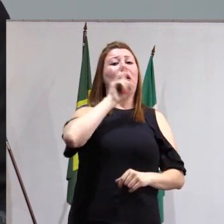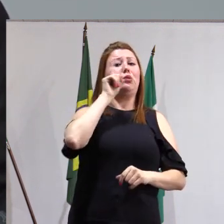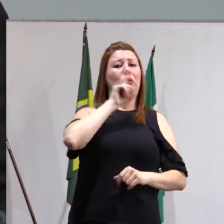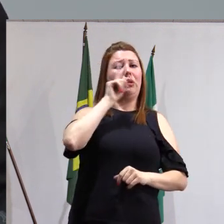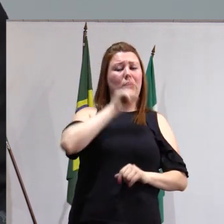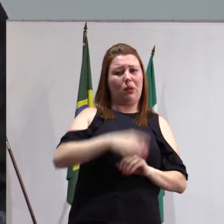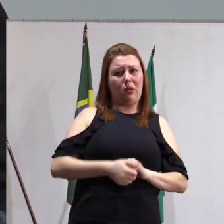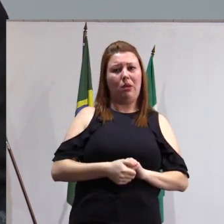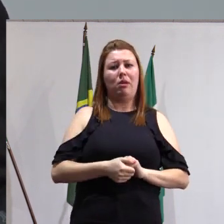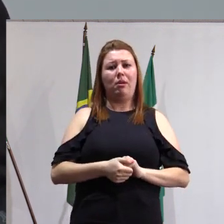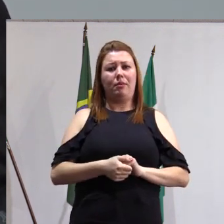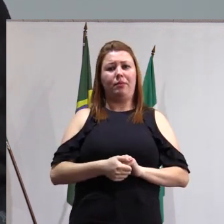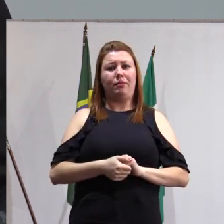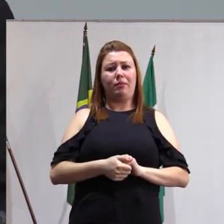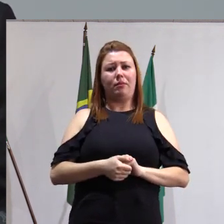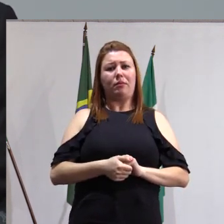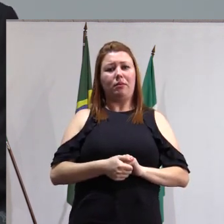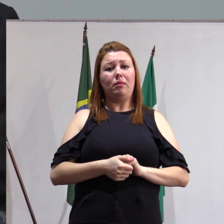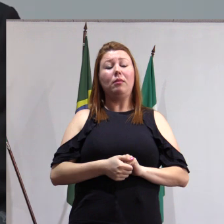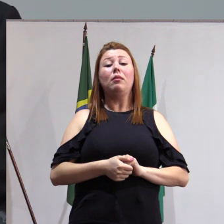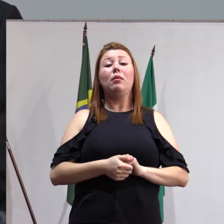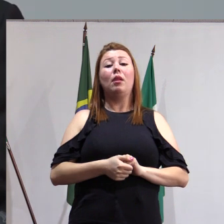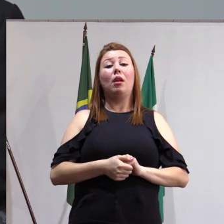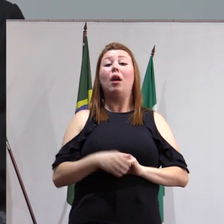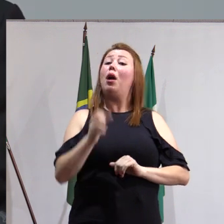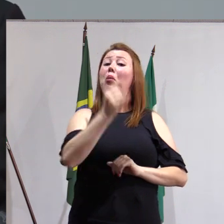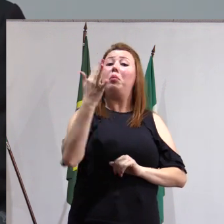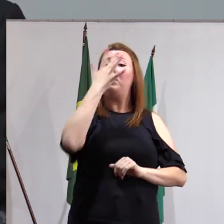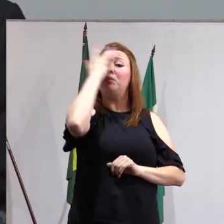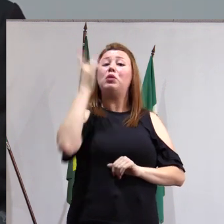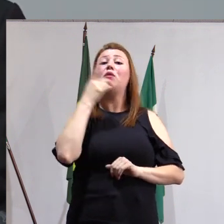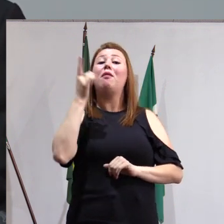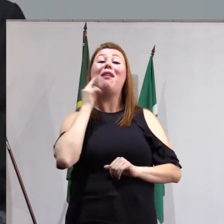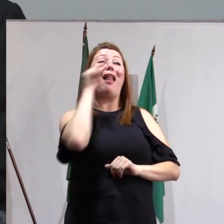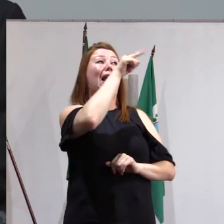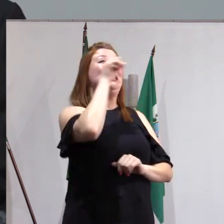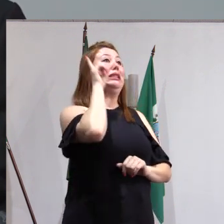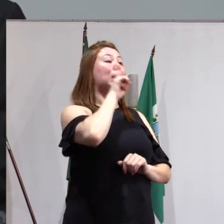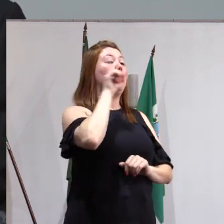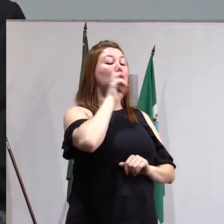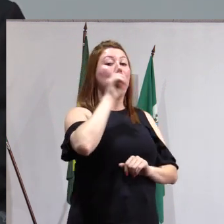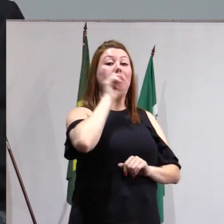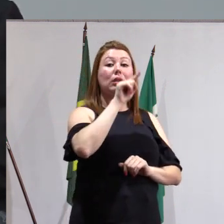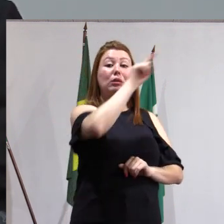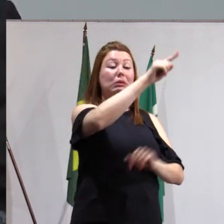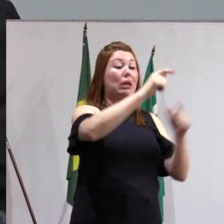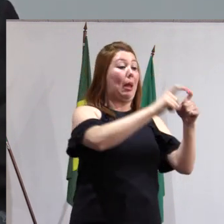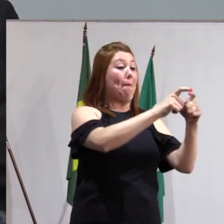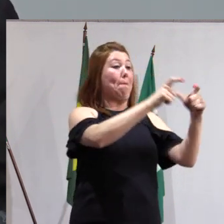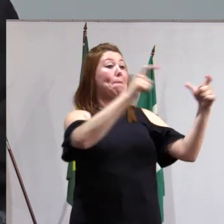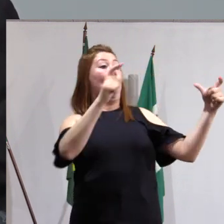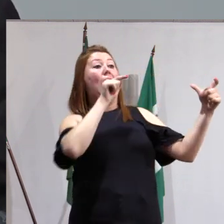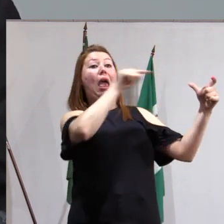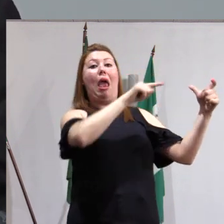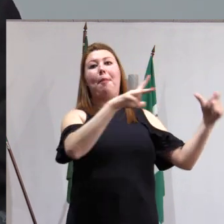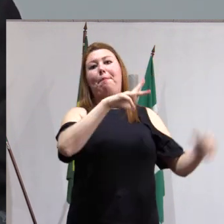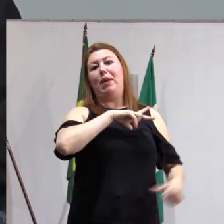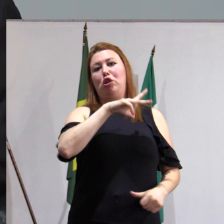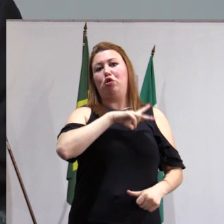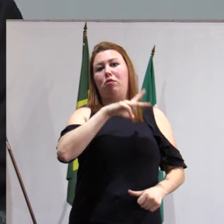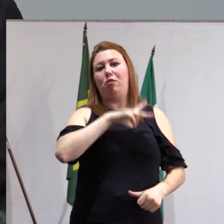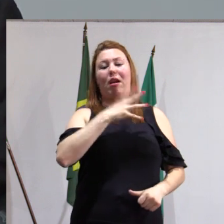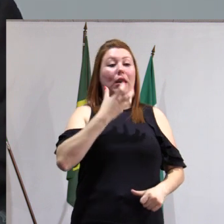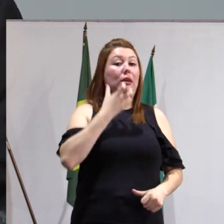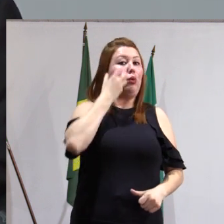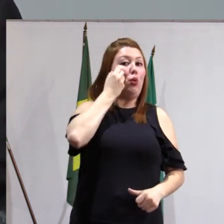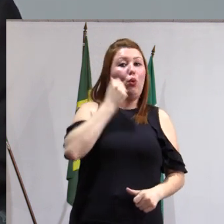americanas. Muito se fala que essas universidades americanas são predominantemente instituições privadas, embora sem fins